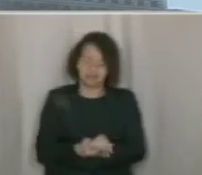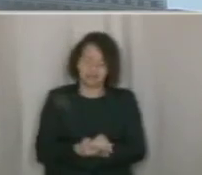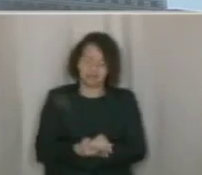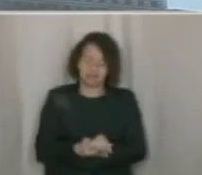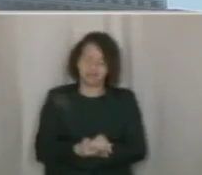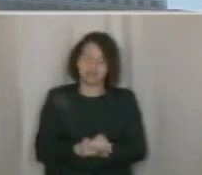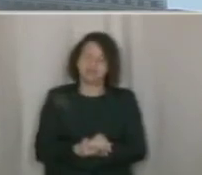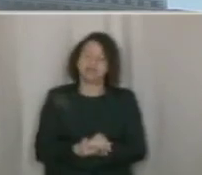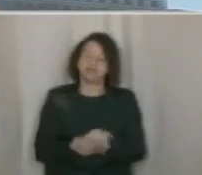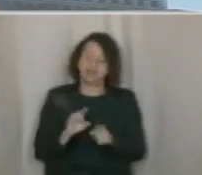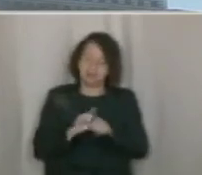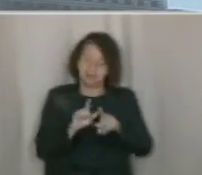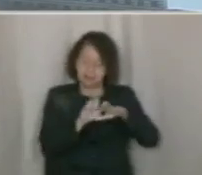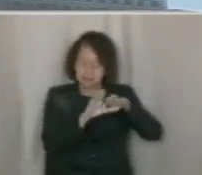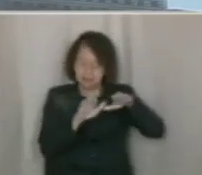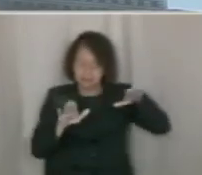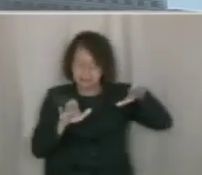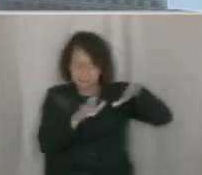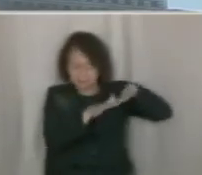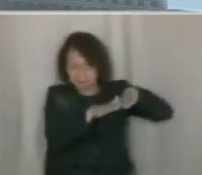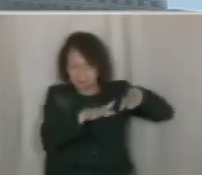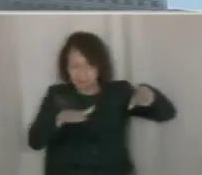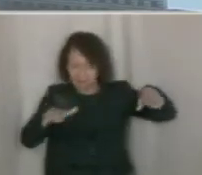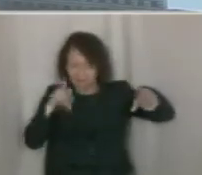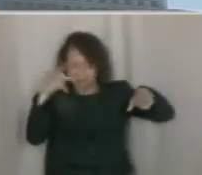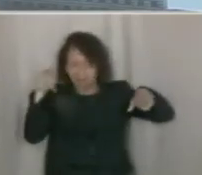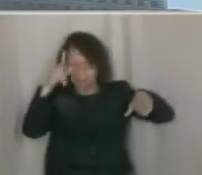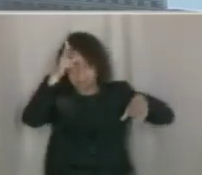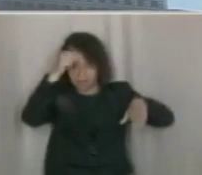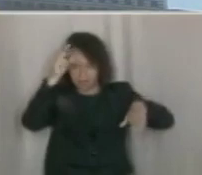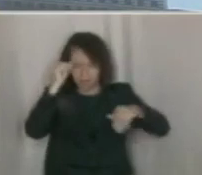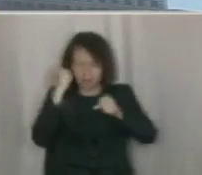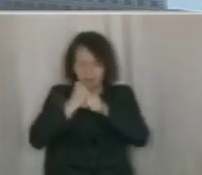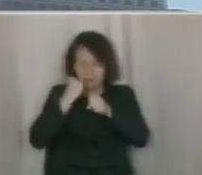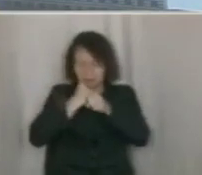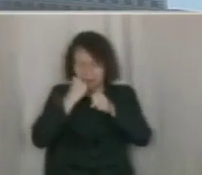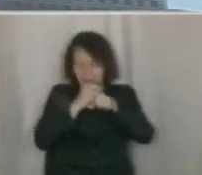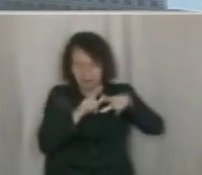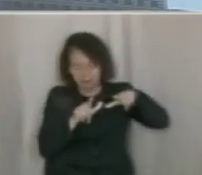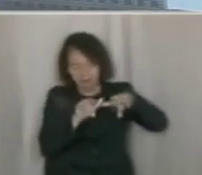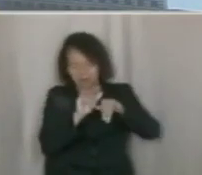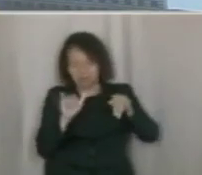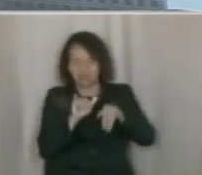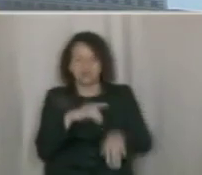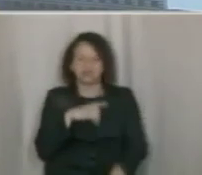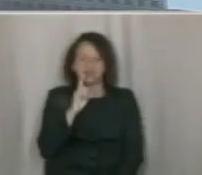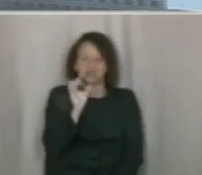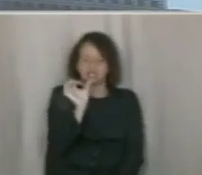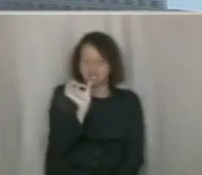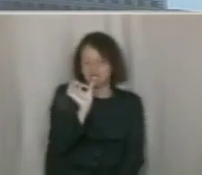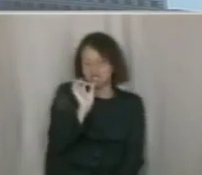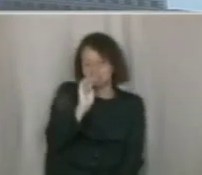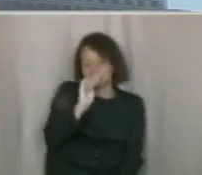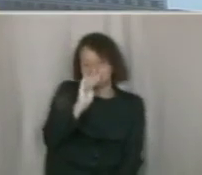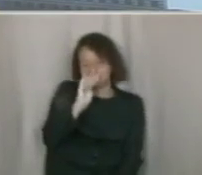as placas que tem lá da Prefeitura falam sobre uma obra que dá o valor de 6